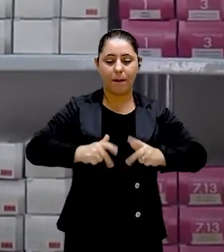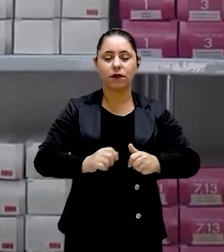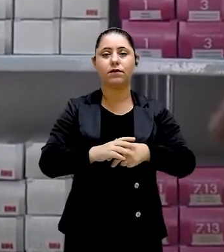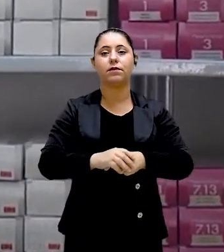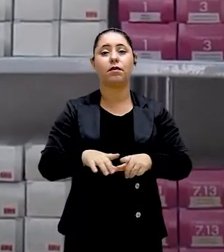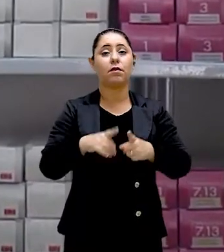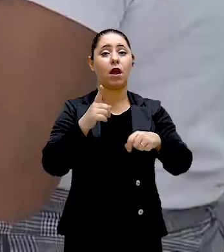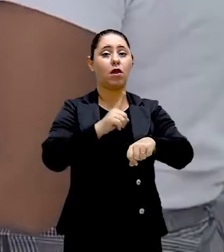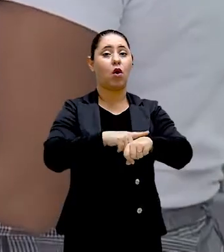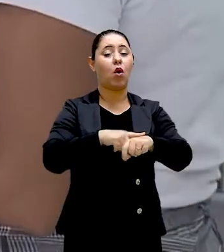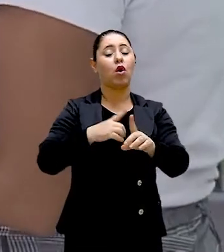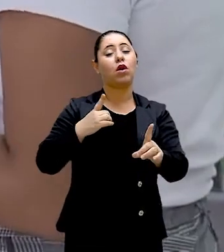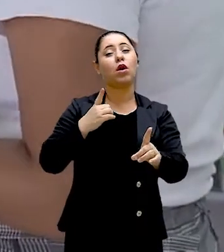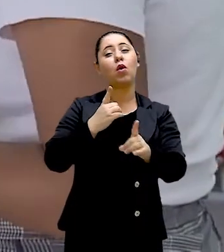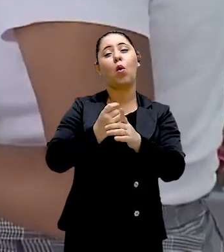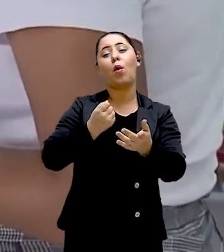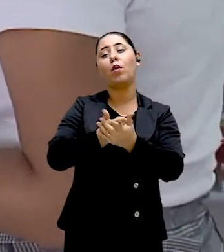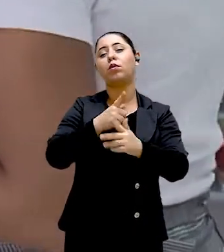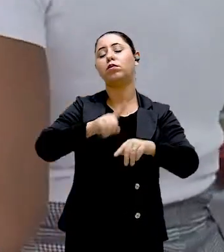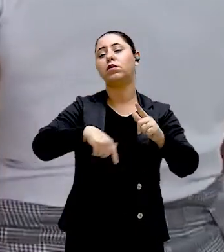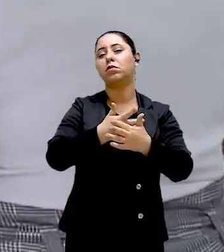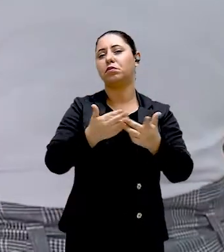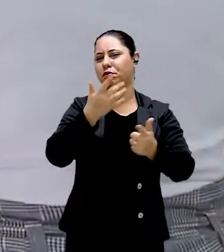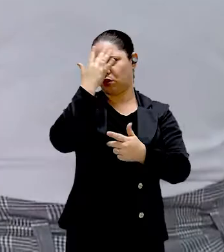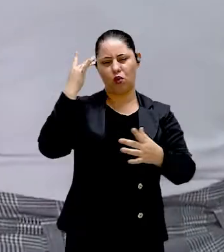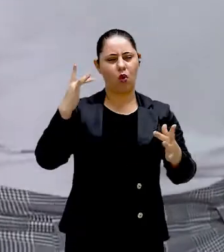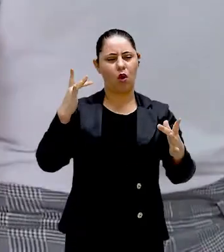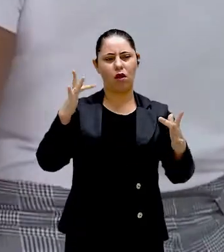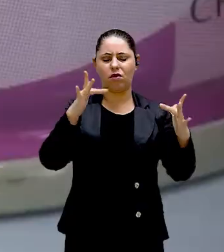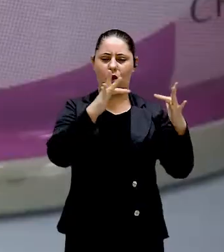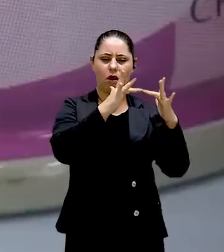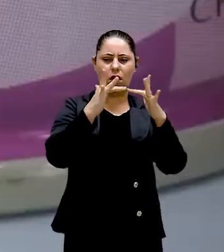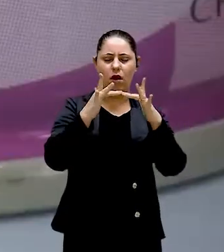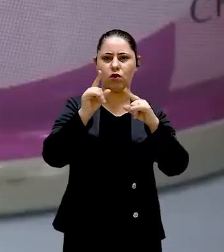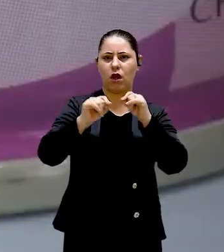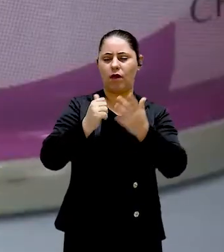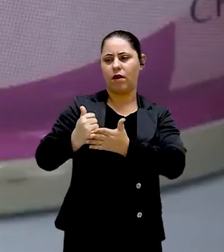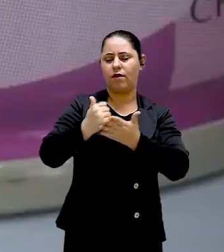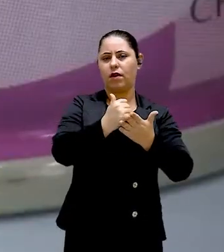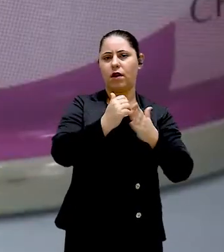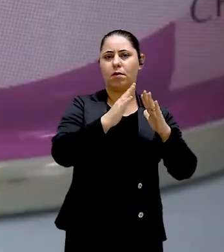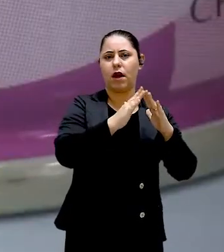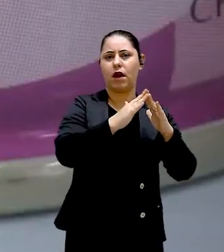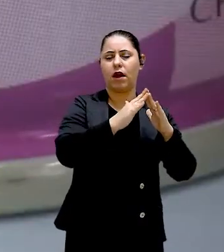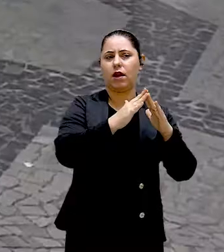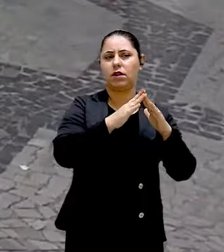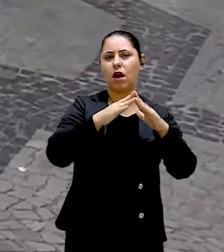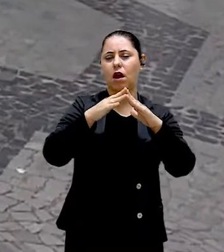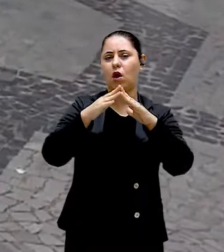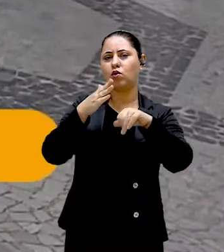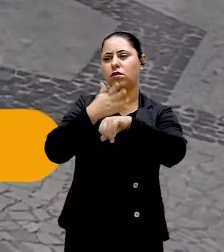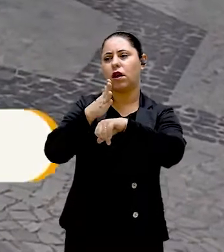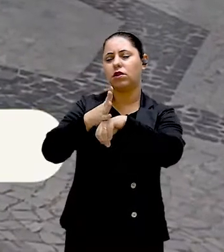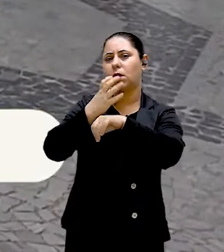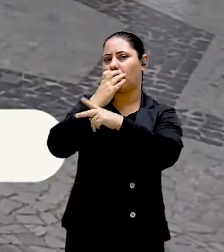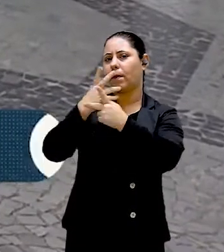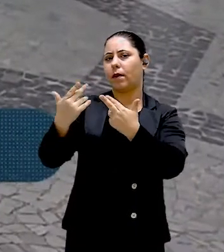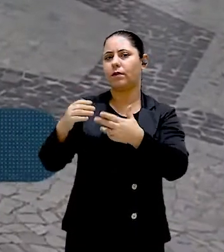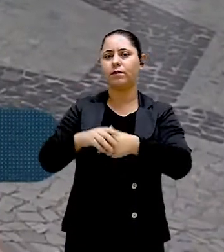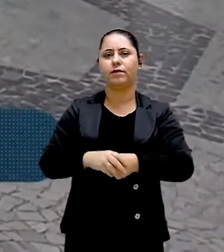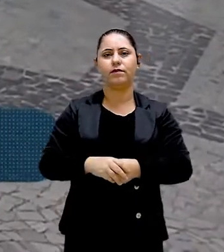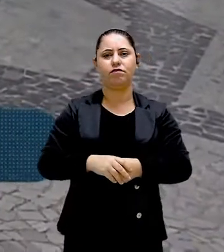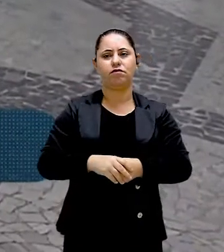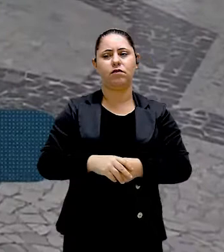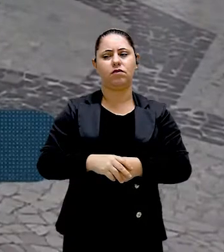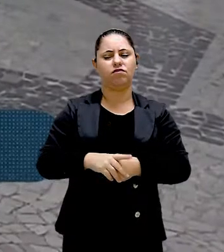compra, o consumidor dificilmente associa o que está levando para casa aos testes em animais. Não é que não faz diferença, eu